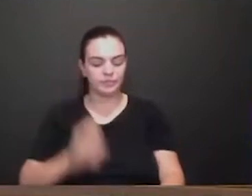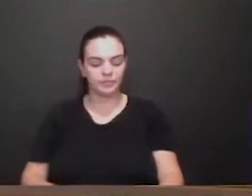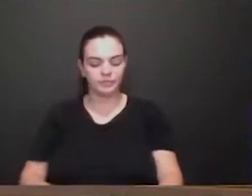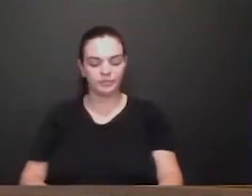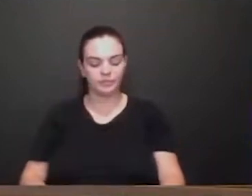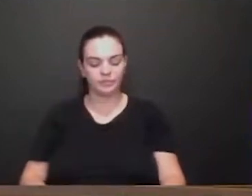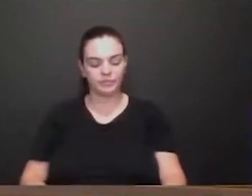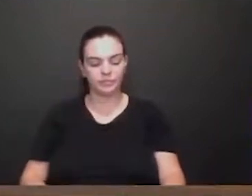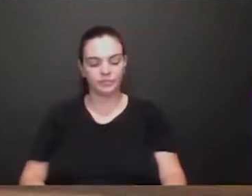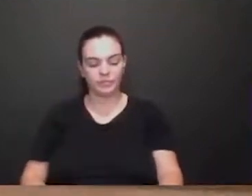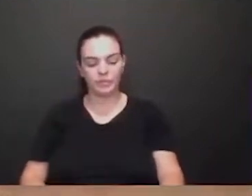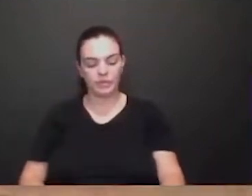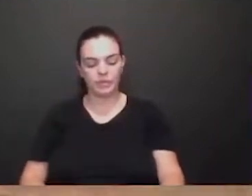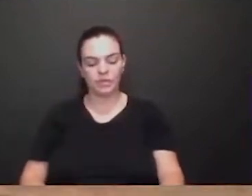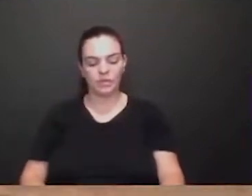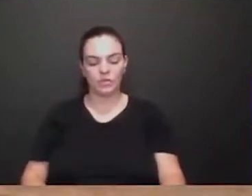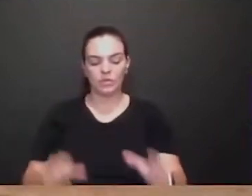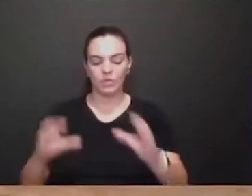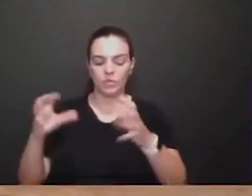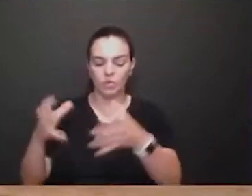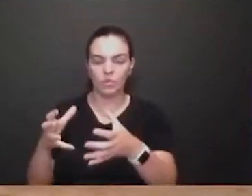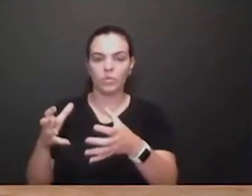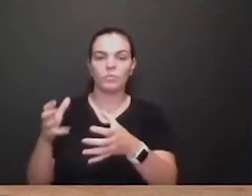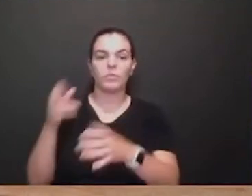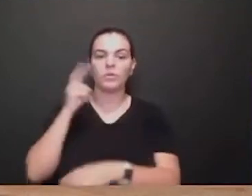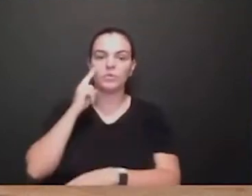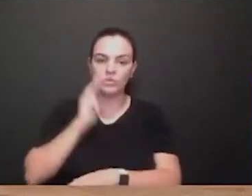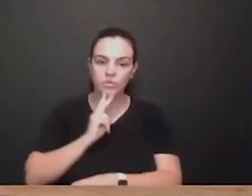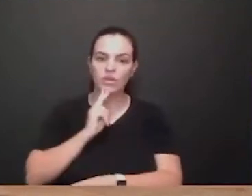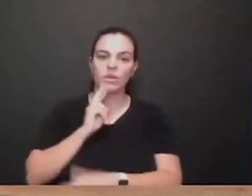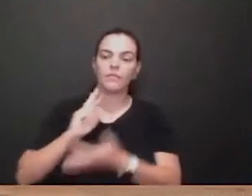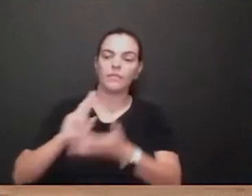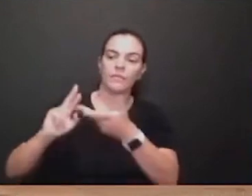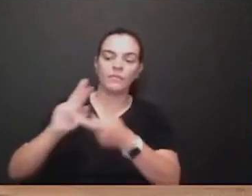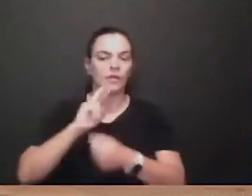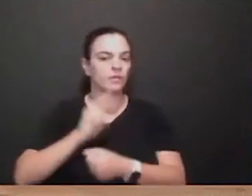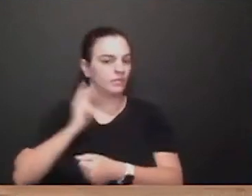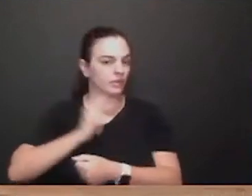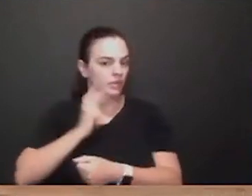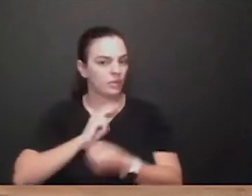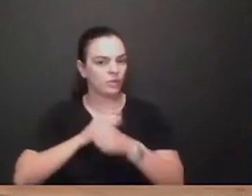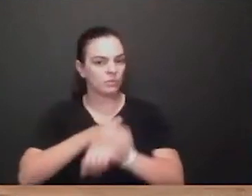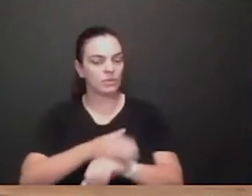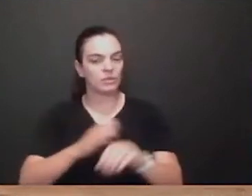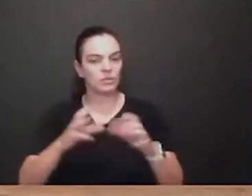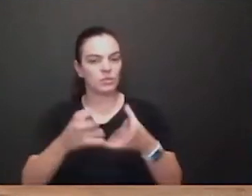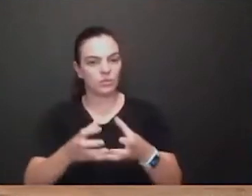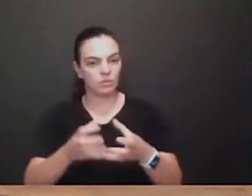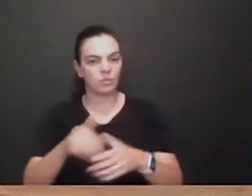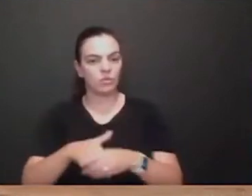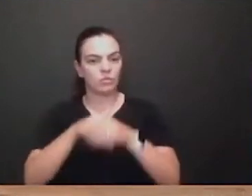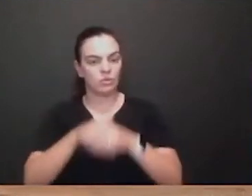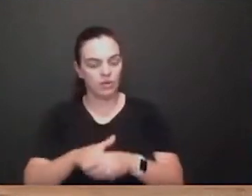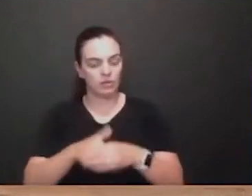a comissão, vereador Indiara, todos os demais vereadores que compõem essa comissão. Também cumprimento todos os